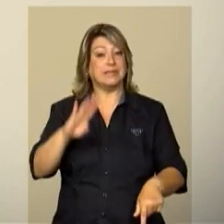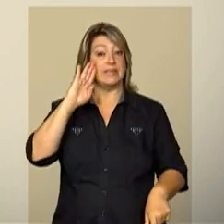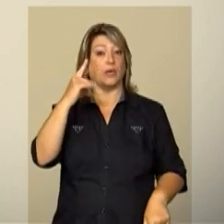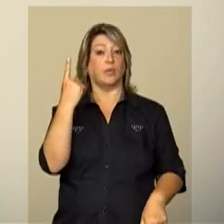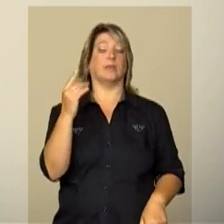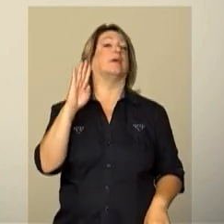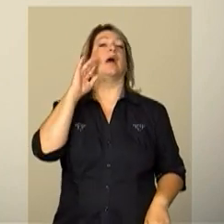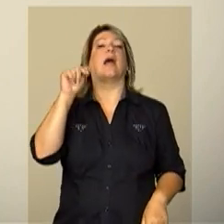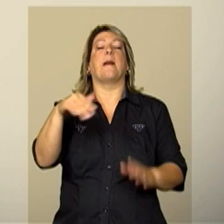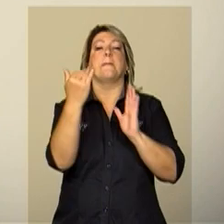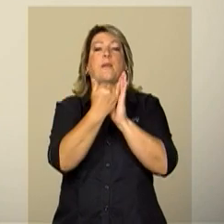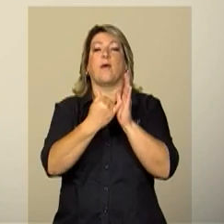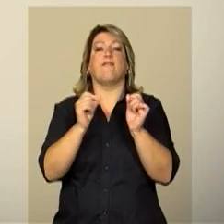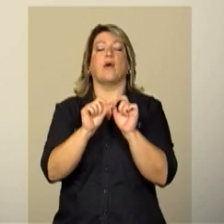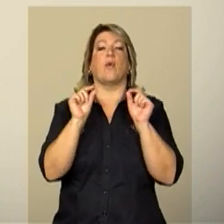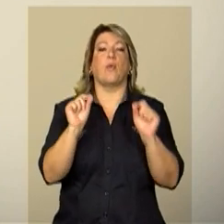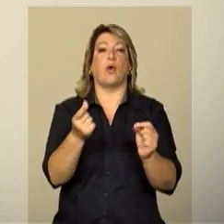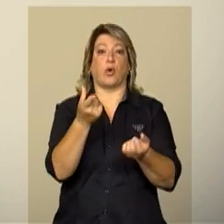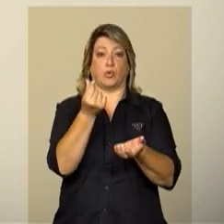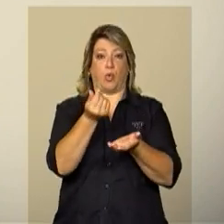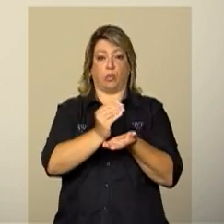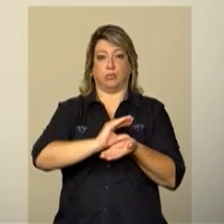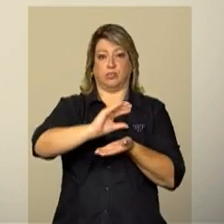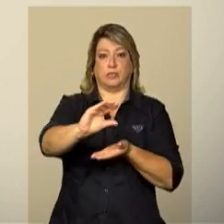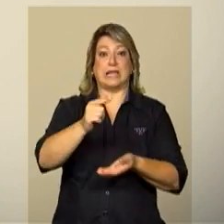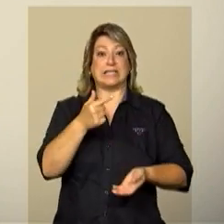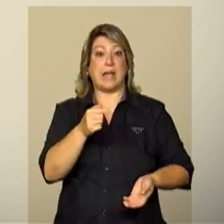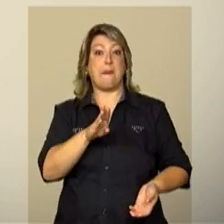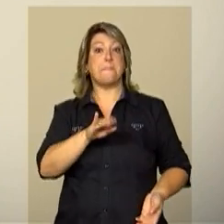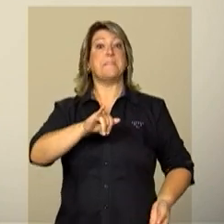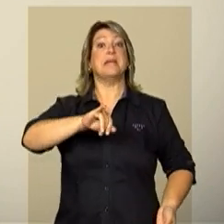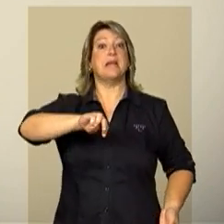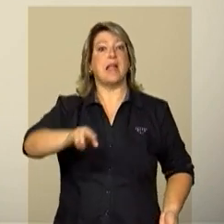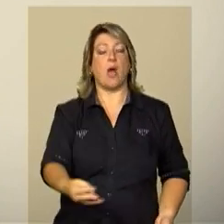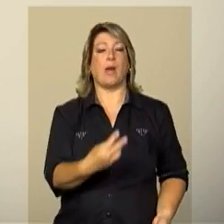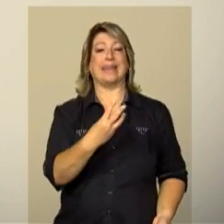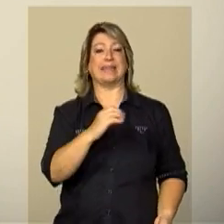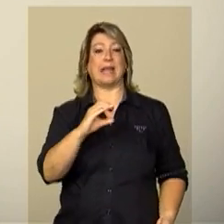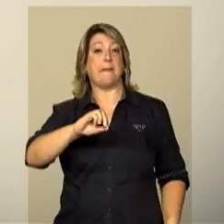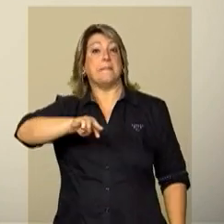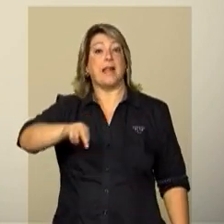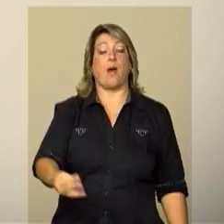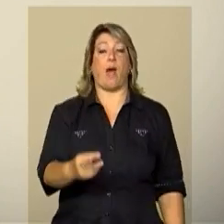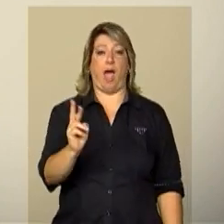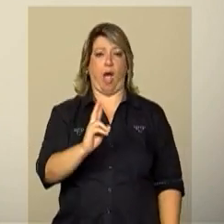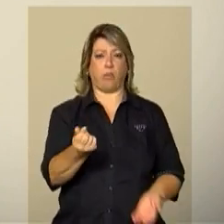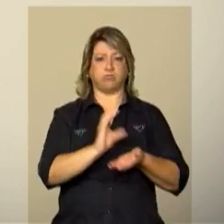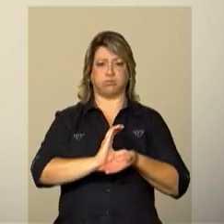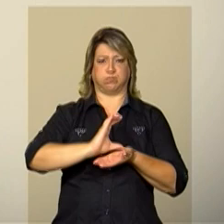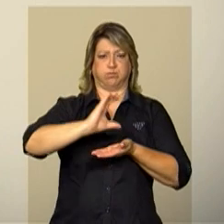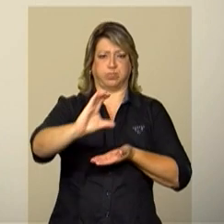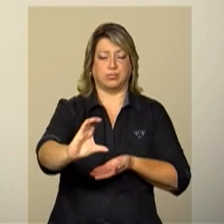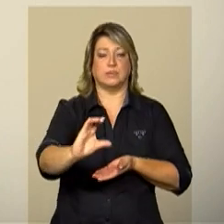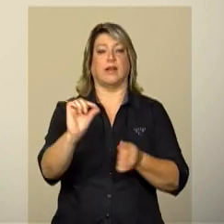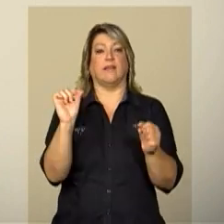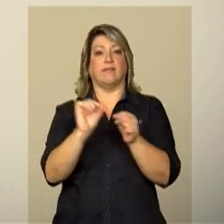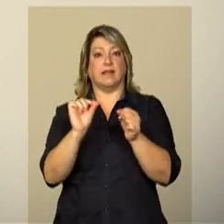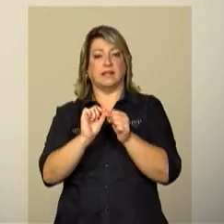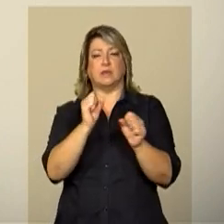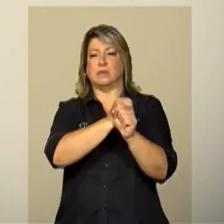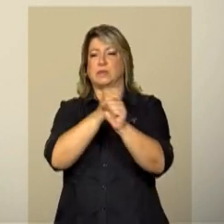medidas desse programa é o investimento de 7 bilhões e R 300 milhões deais que vamos fazer em